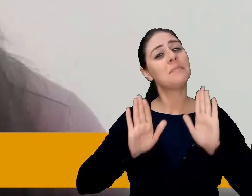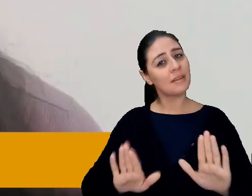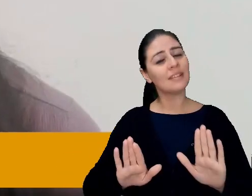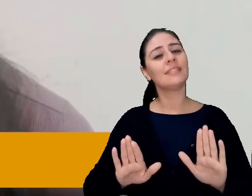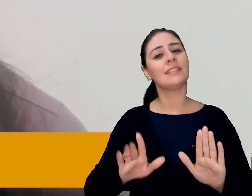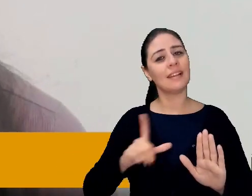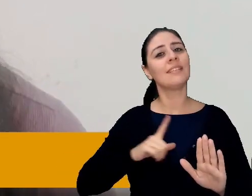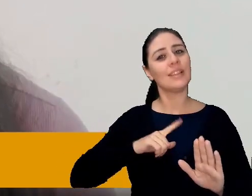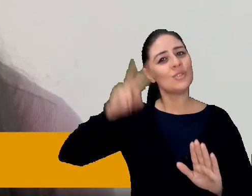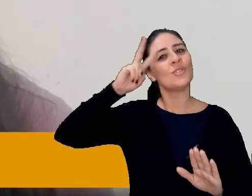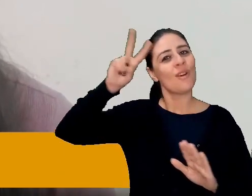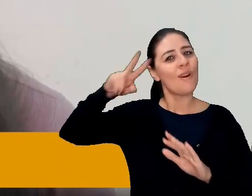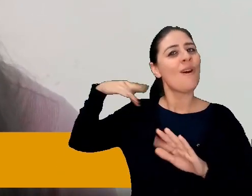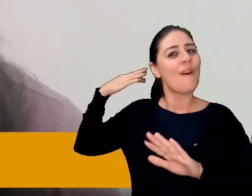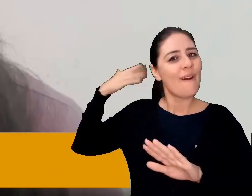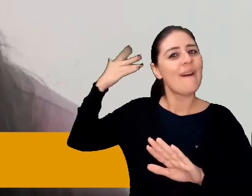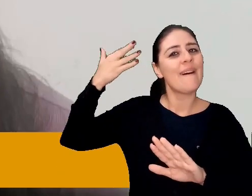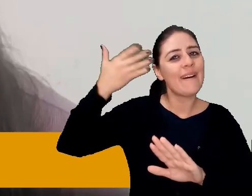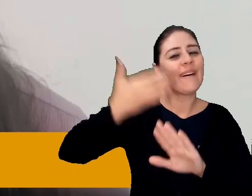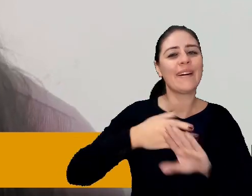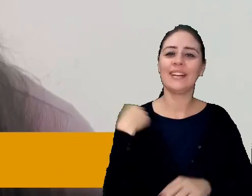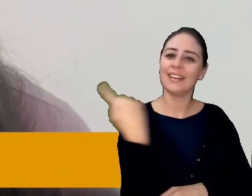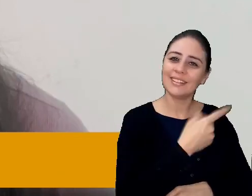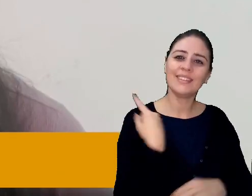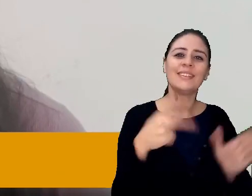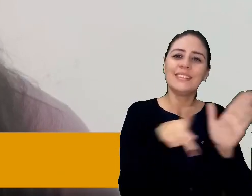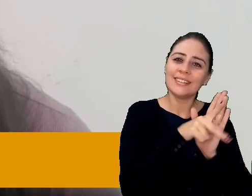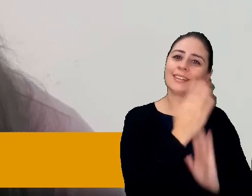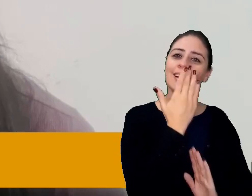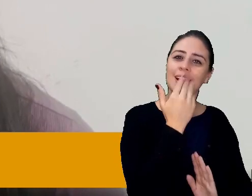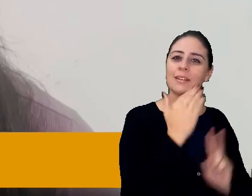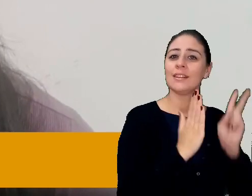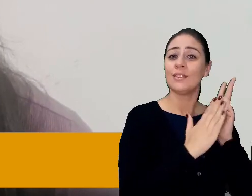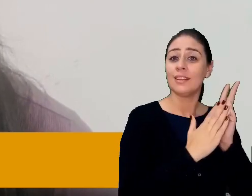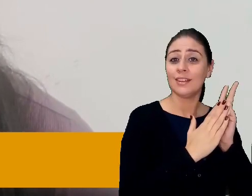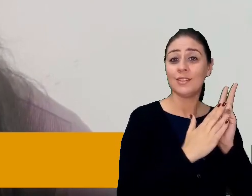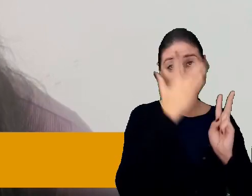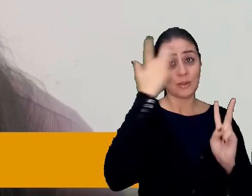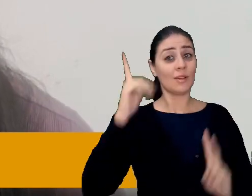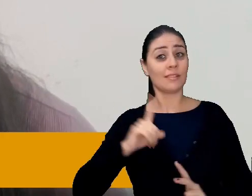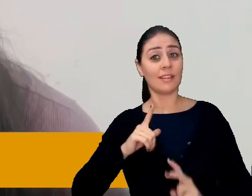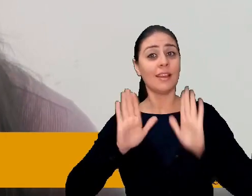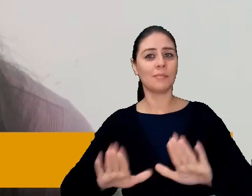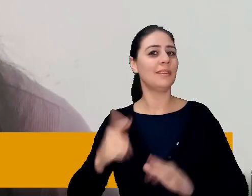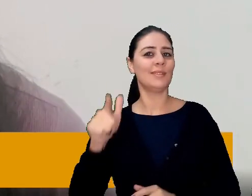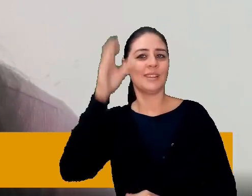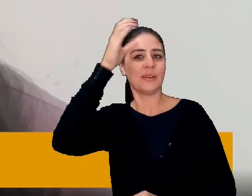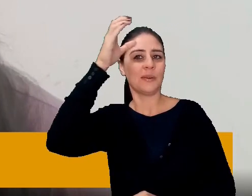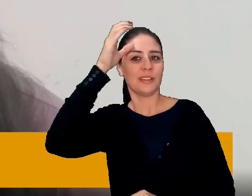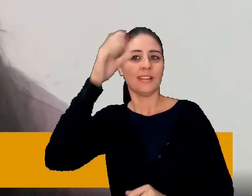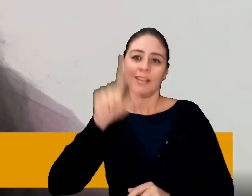heranças da nossa alimentação que as pessoas têm e às vezes não têm nem consciência disso, né?